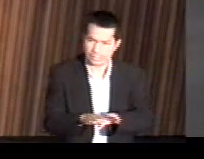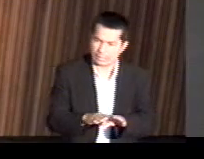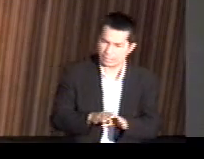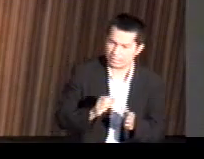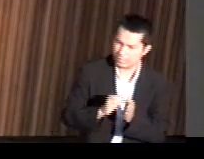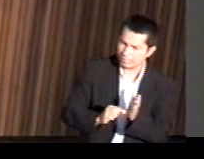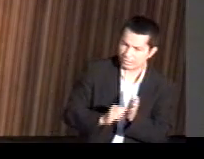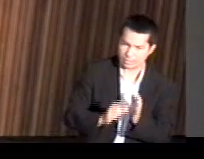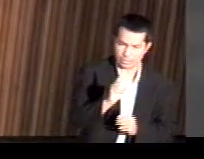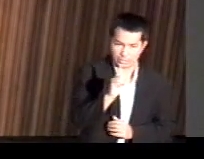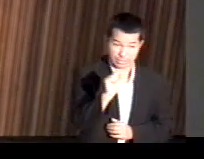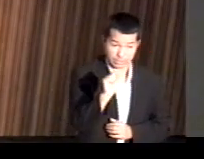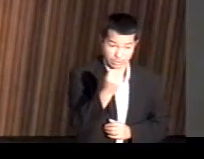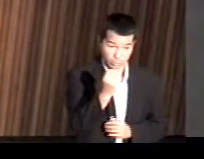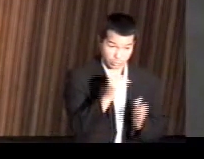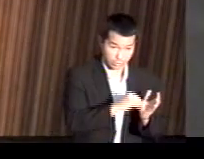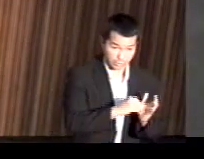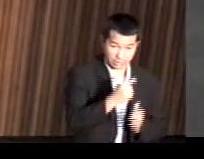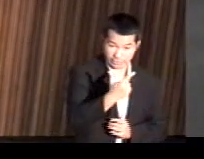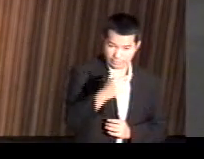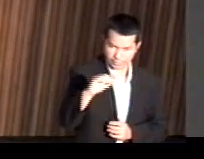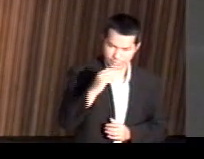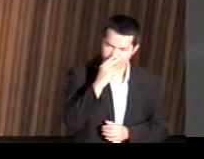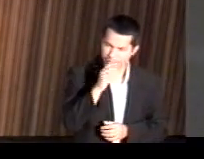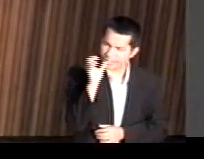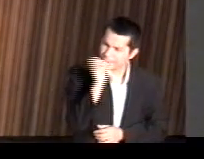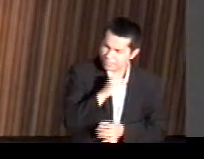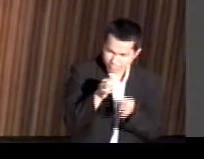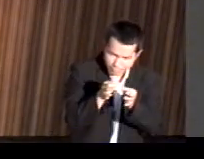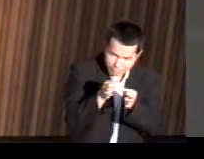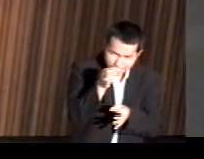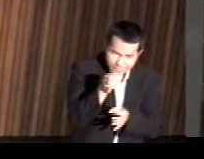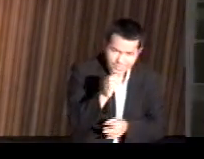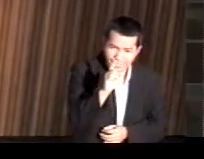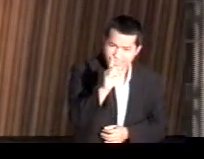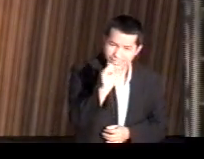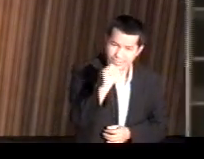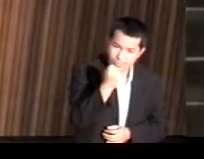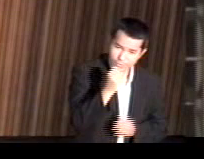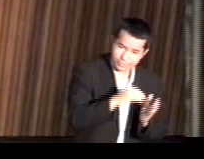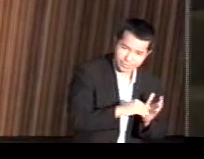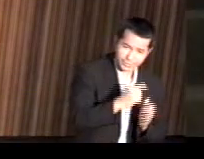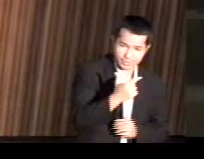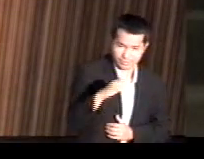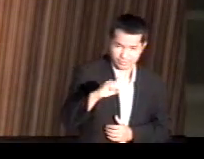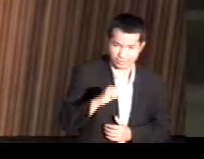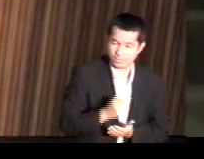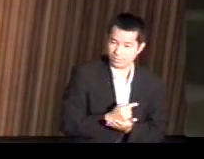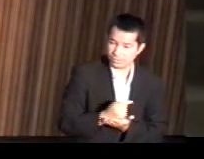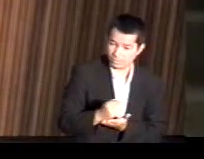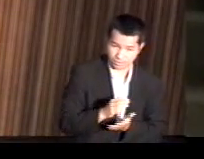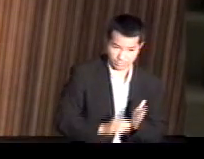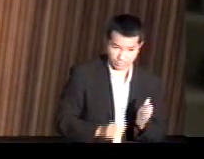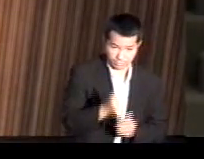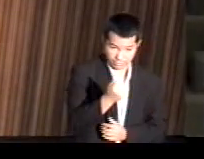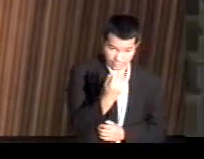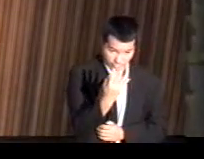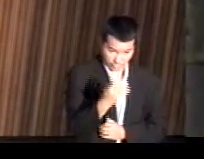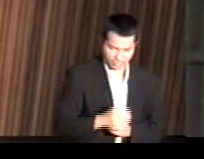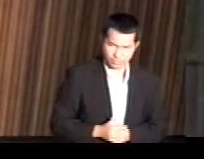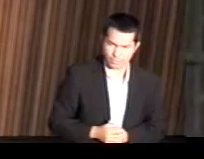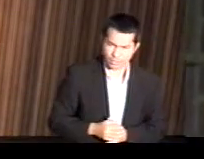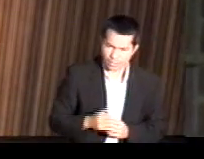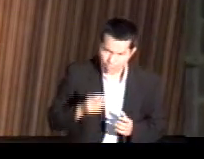versículos 18 a 20. Enquanto você abre a Bíblia, eu quero só lembrar, você que lidera uma célula, você